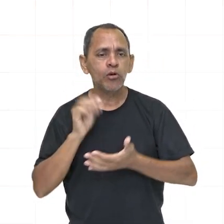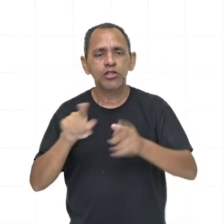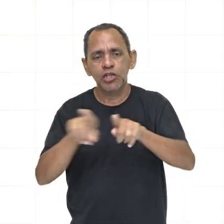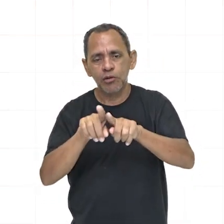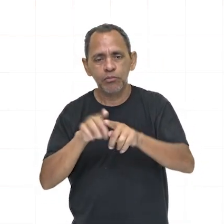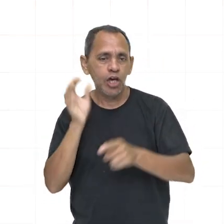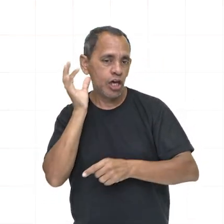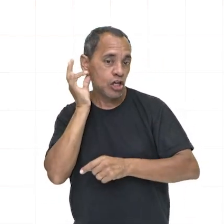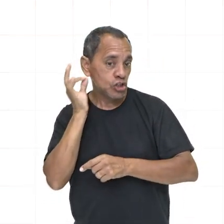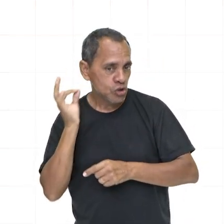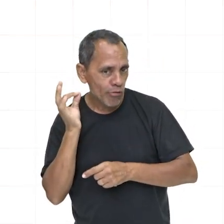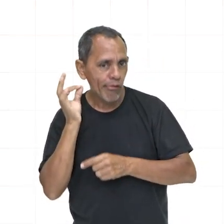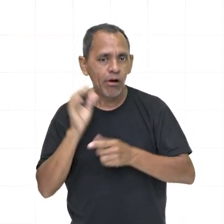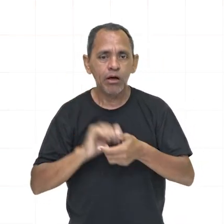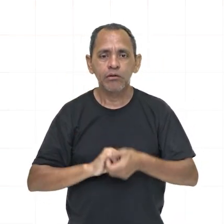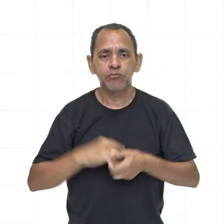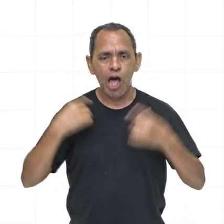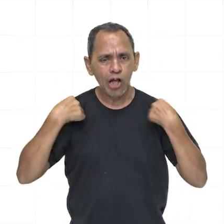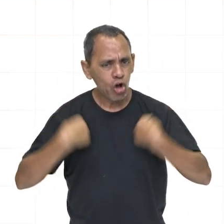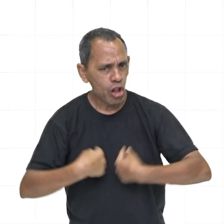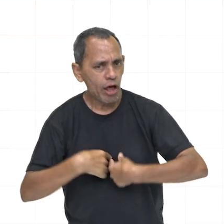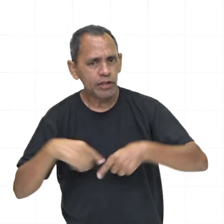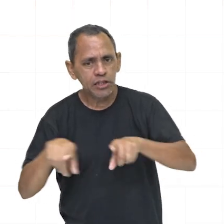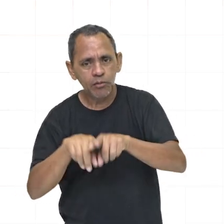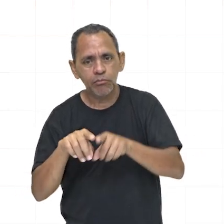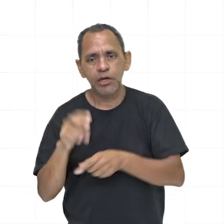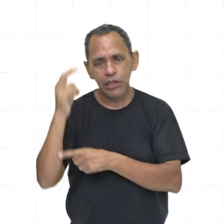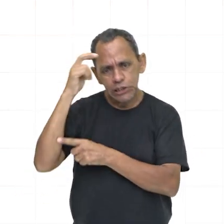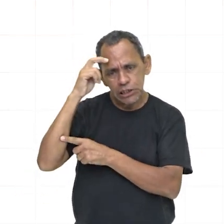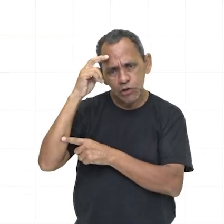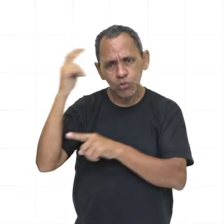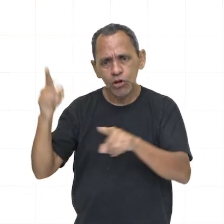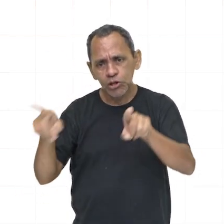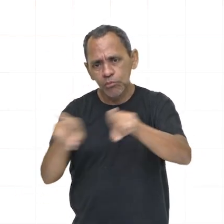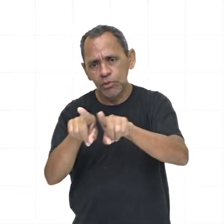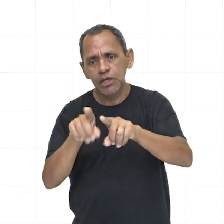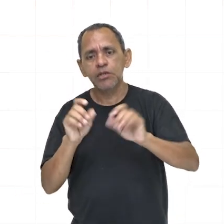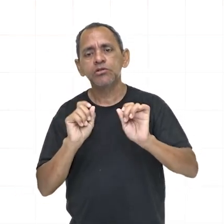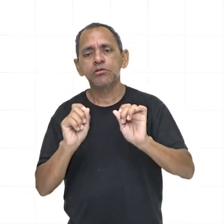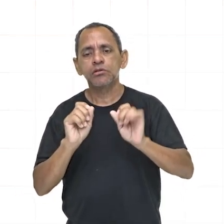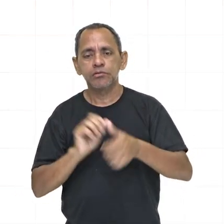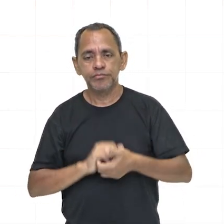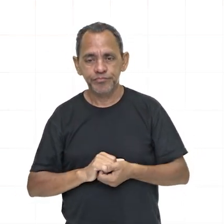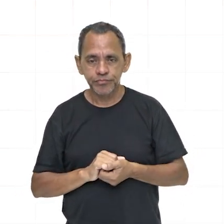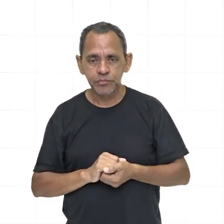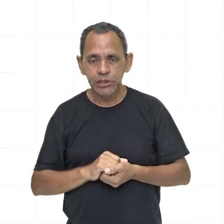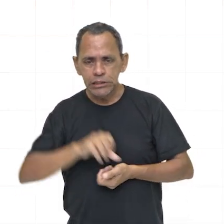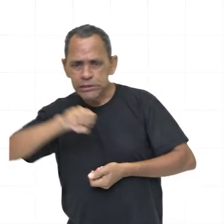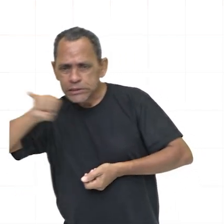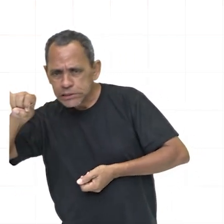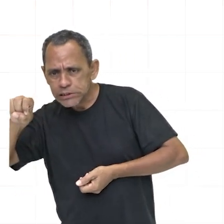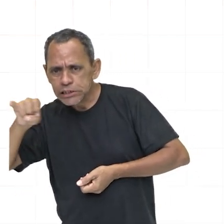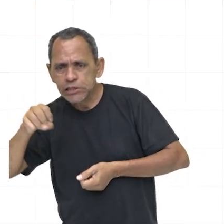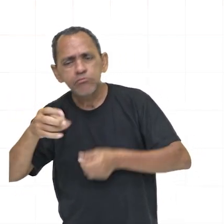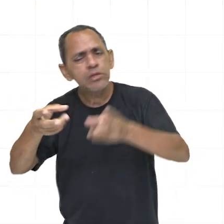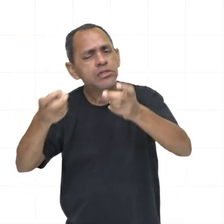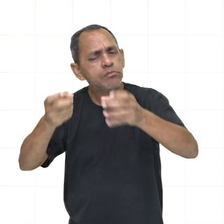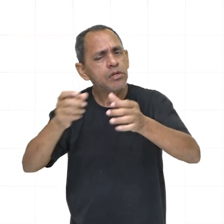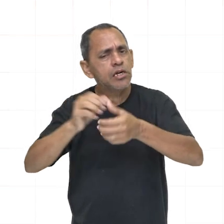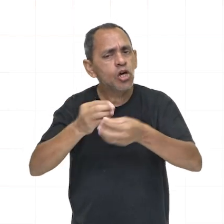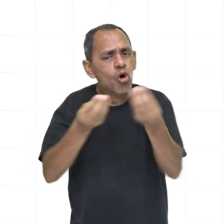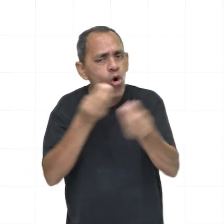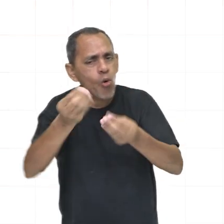alguma dessas civilizações. E intelectual, né? Uma vez que, se você parar para pensar e analisar a história, nós